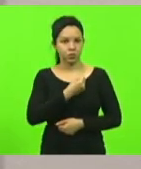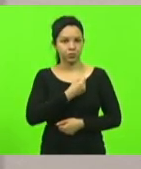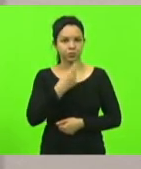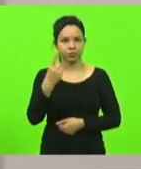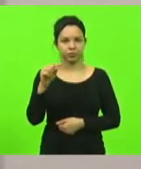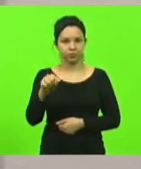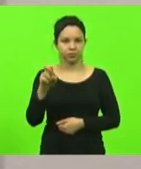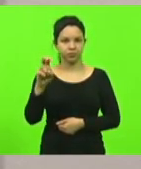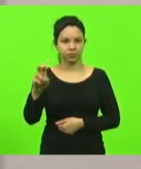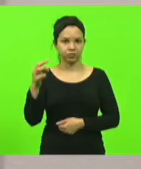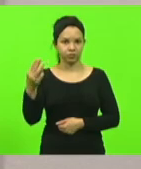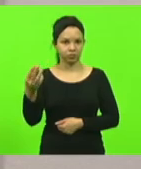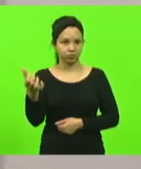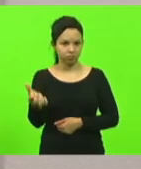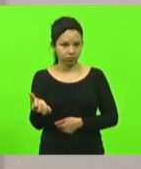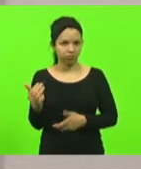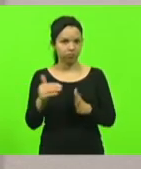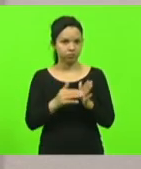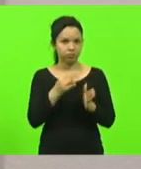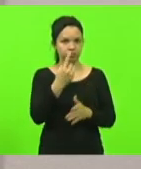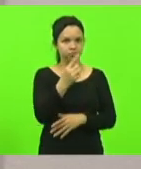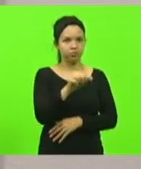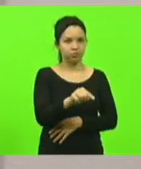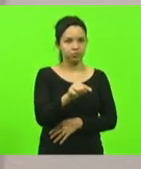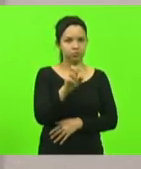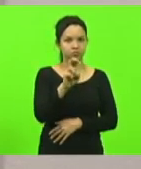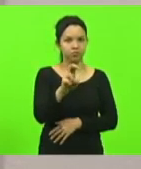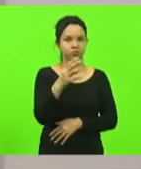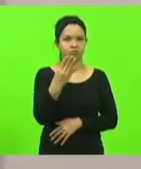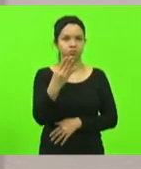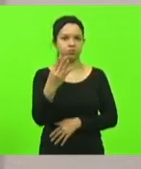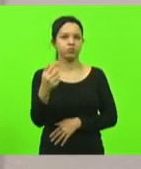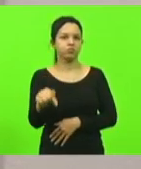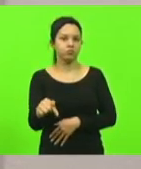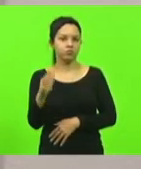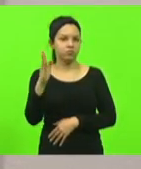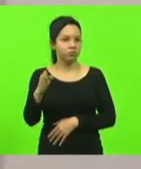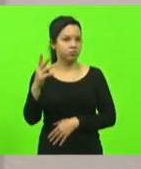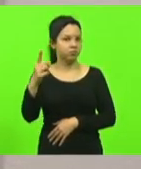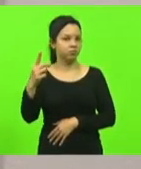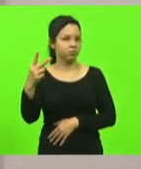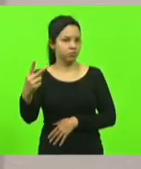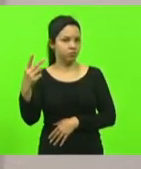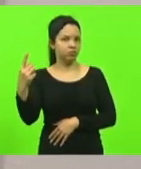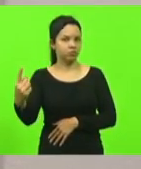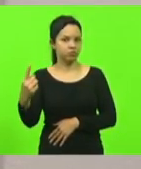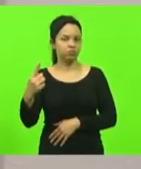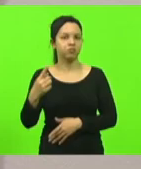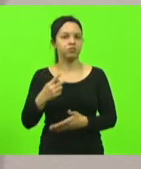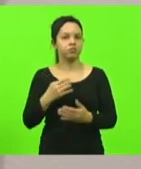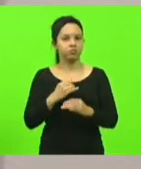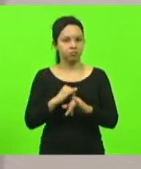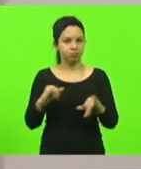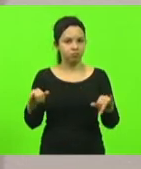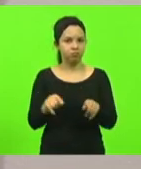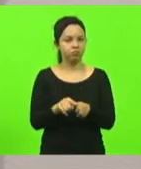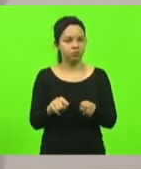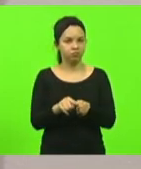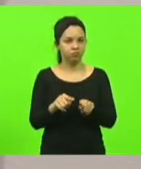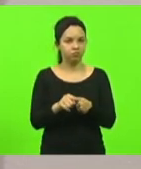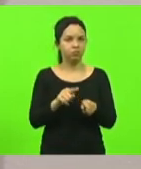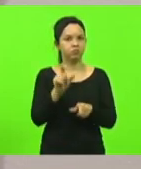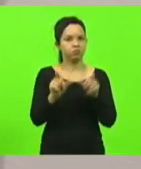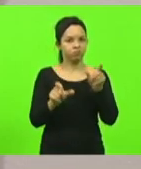.536, a 1.547, barra 2021, e comunicou que encaminhará aos destinatários as